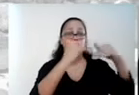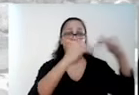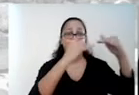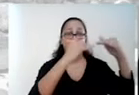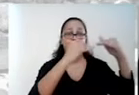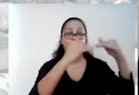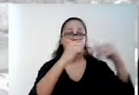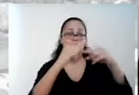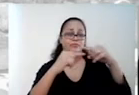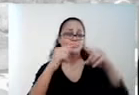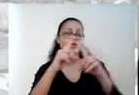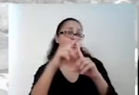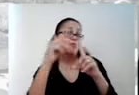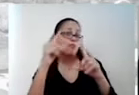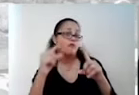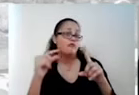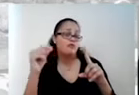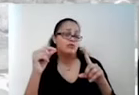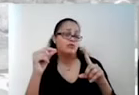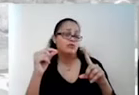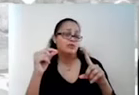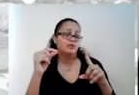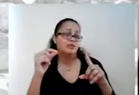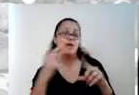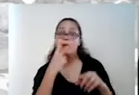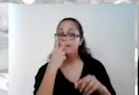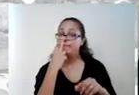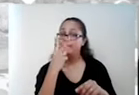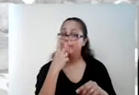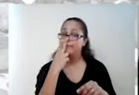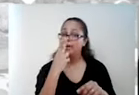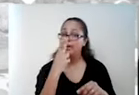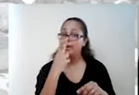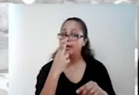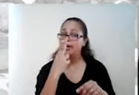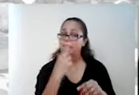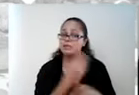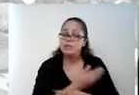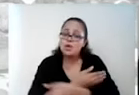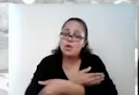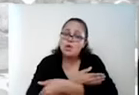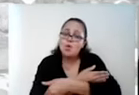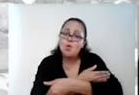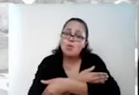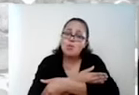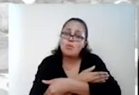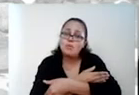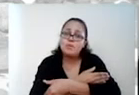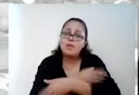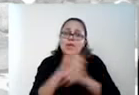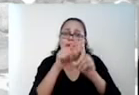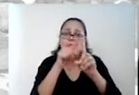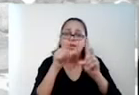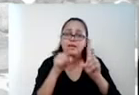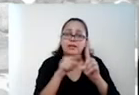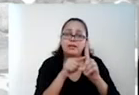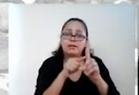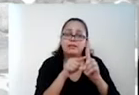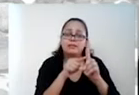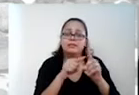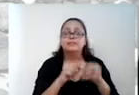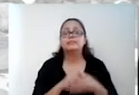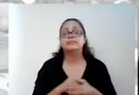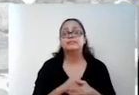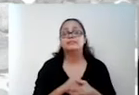formato de uma folha de samambaia, né? Ela parece um bebê em posição fetal, todo enroladinho.